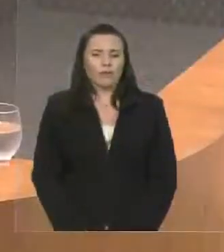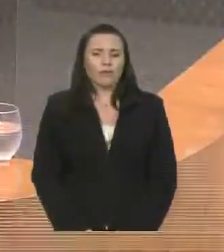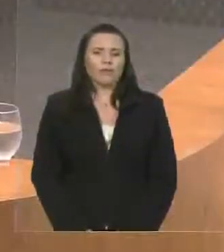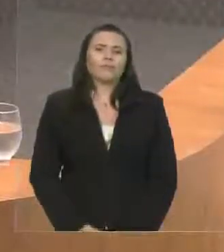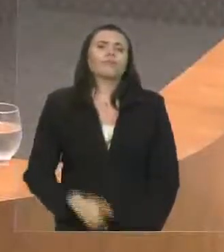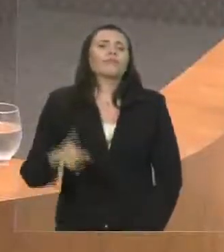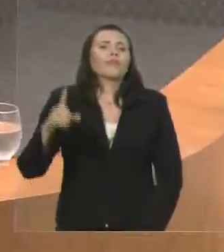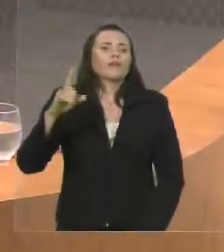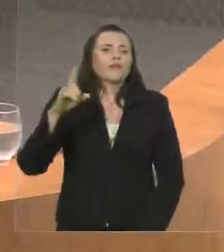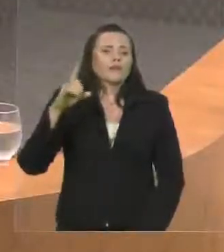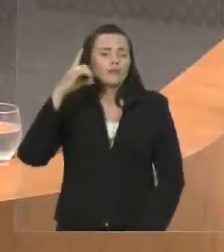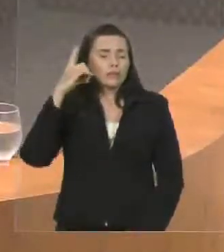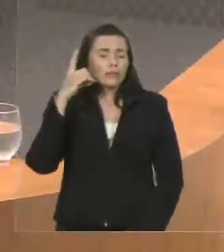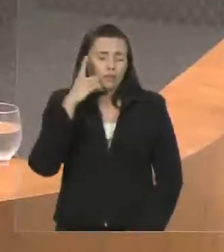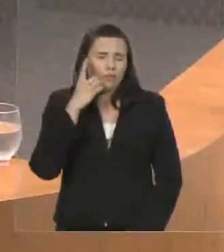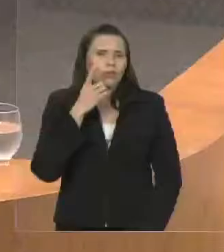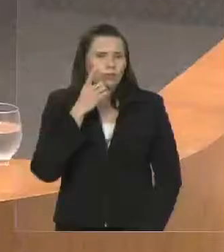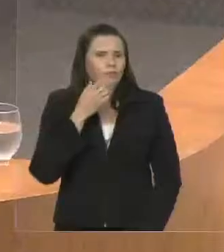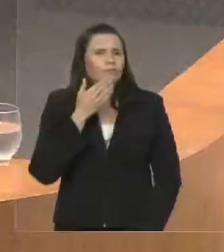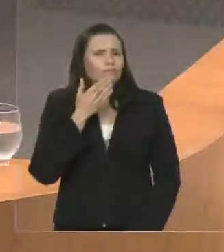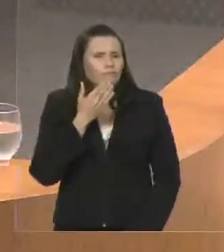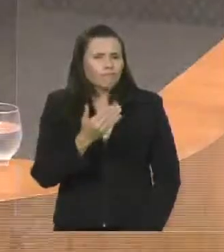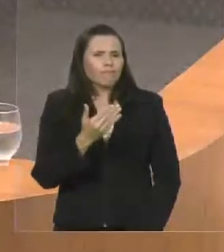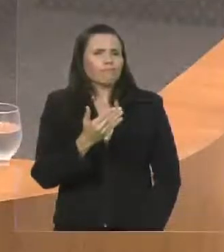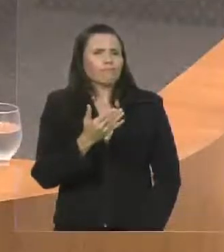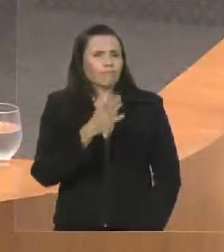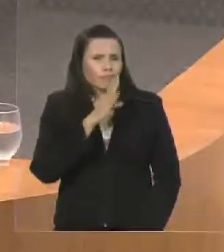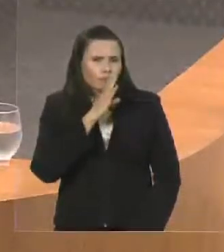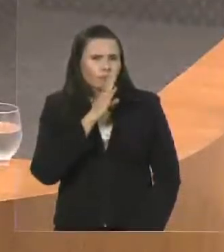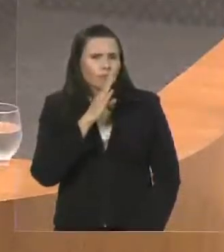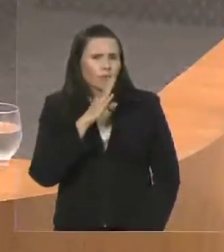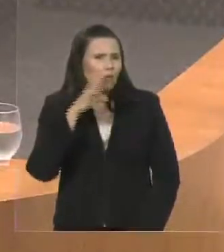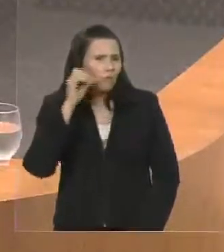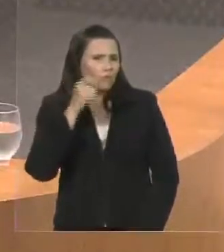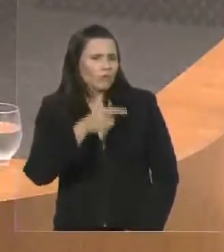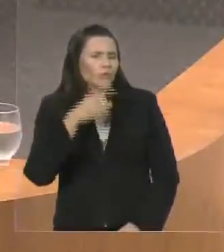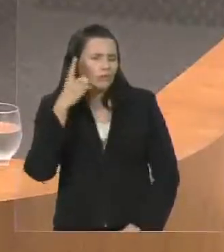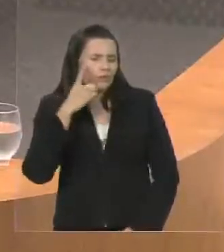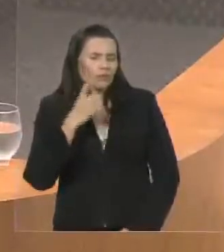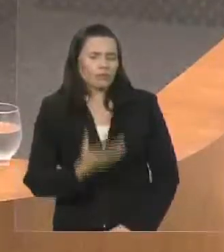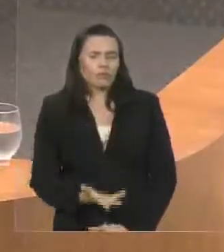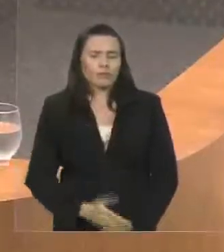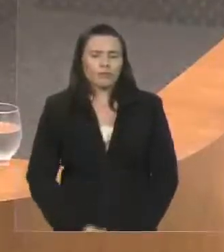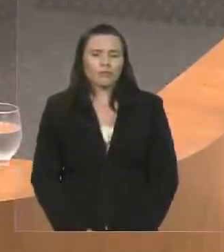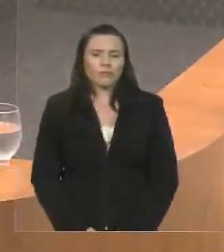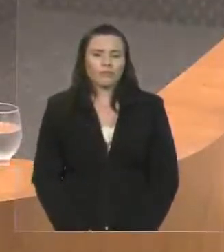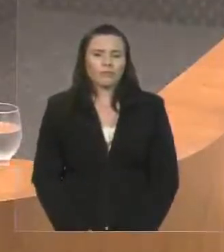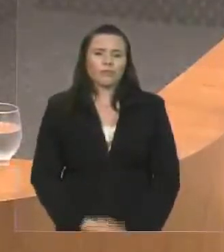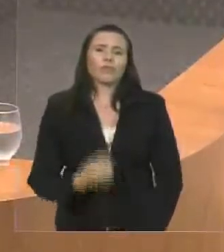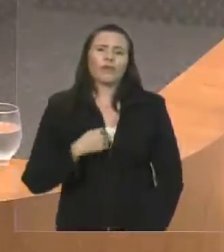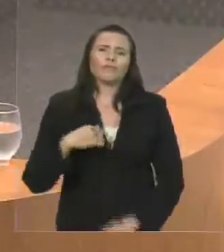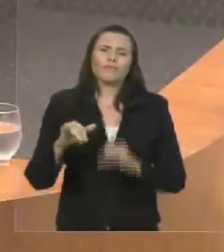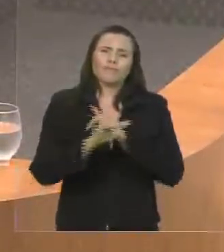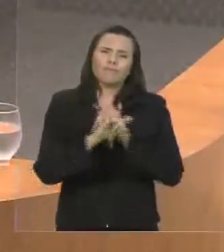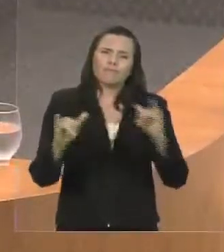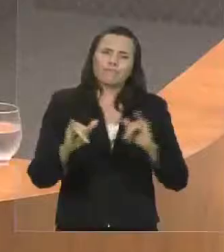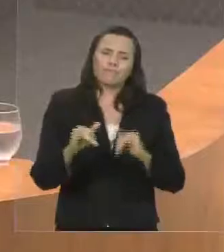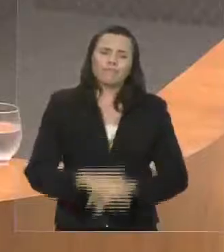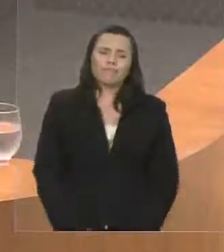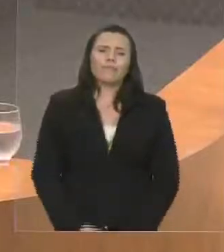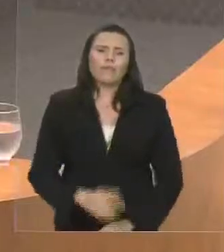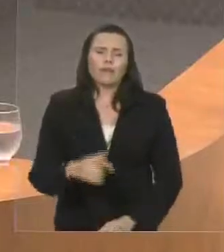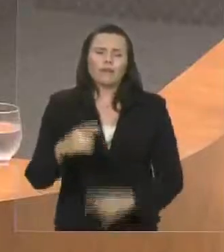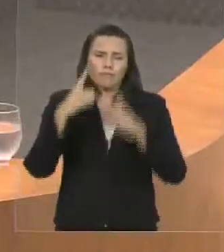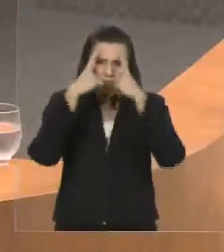estamos tratando aqui de uma violência contra a mulher que ocorre cotidianamente no nosso estado e aqui em São Luís,